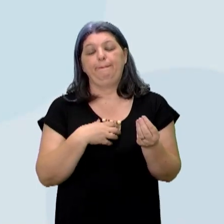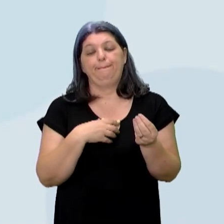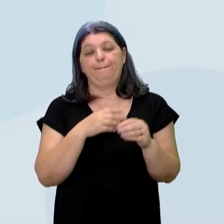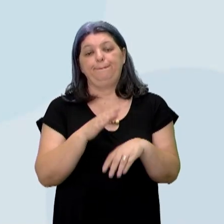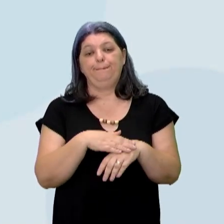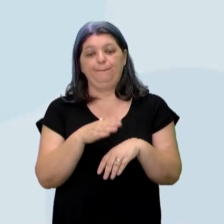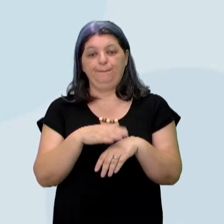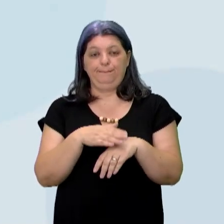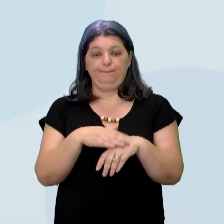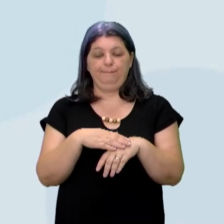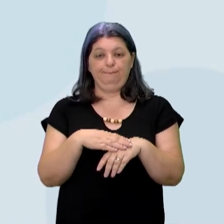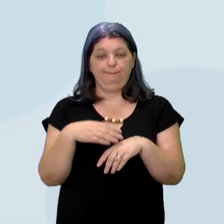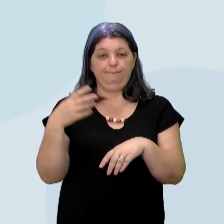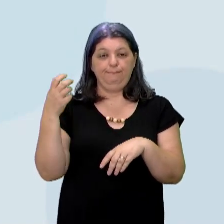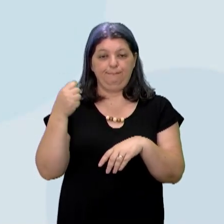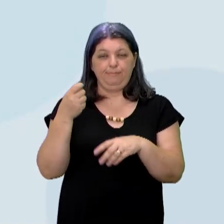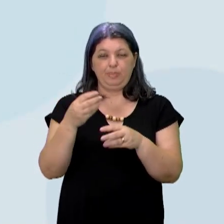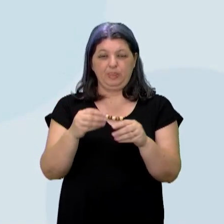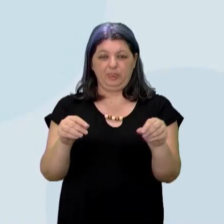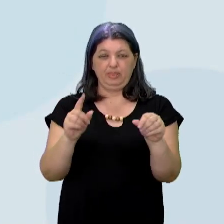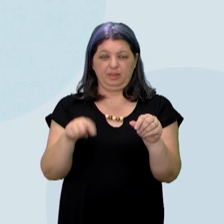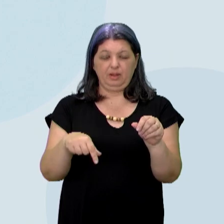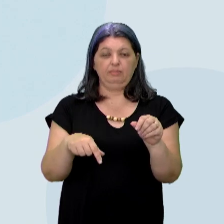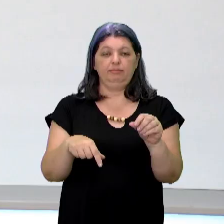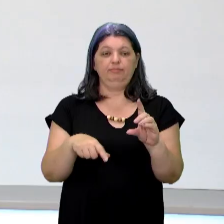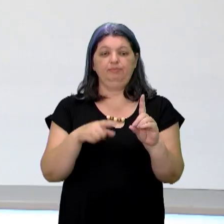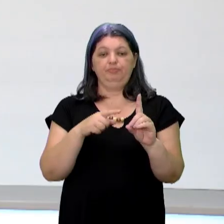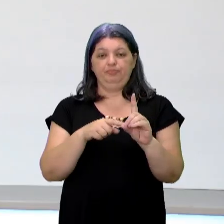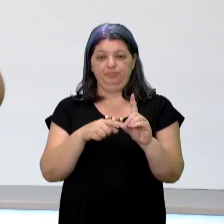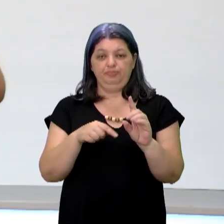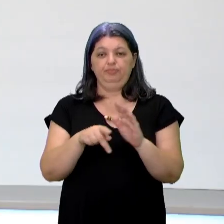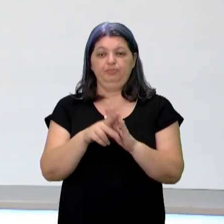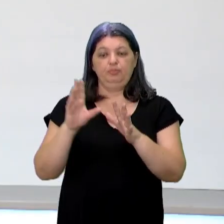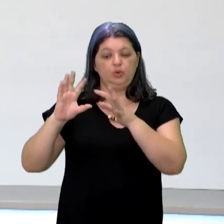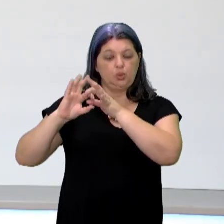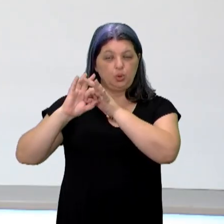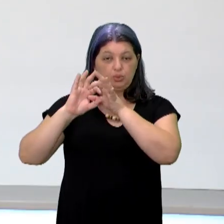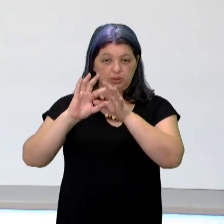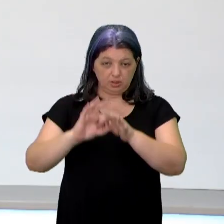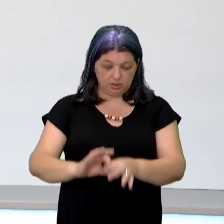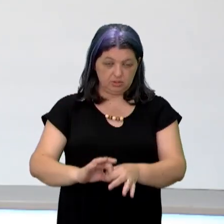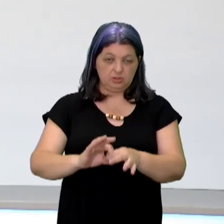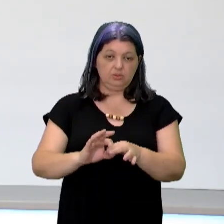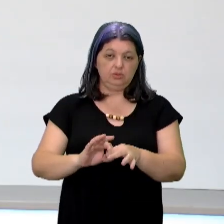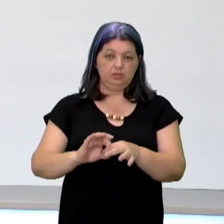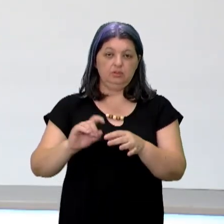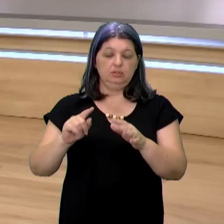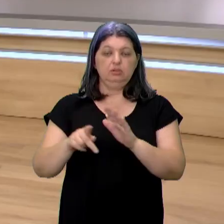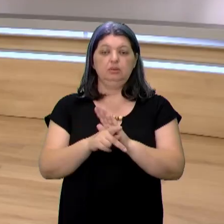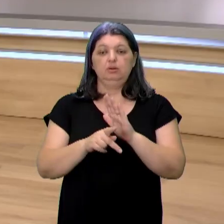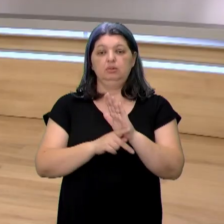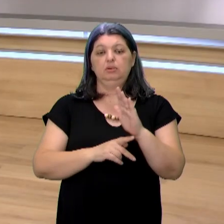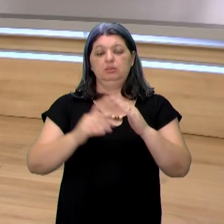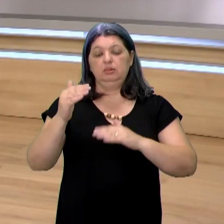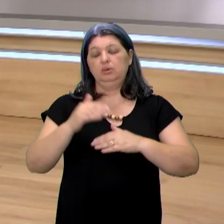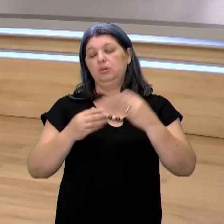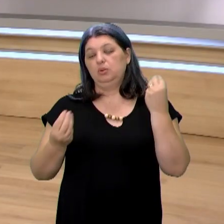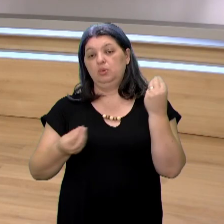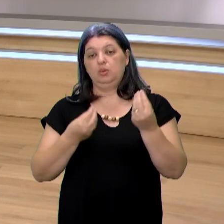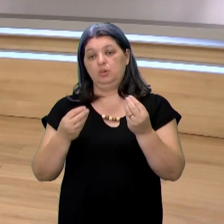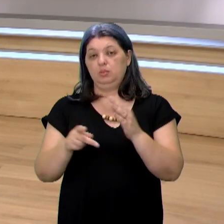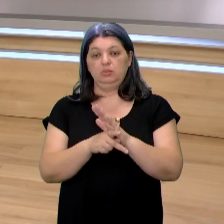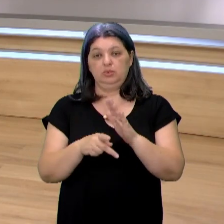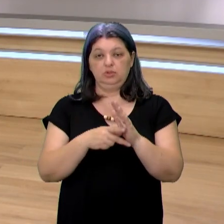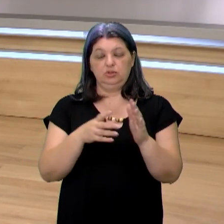Como- parecida com a questão anterior, né? É, bem parecida. O assunto e o Isso. contexto aí foi ligado à maneira de produzir, como leite é em pó.